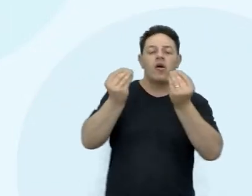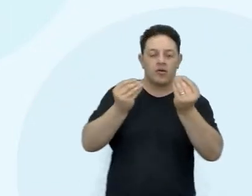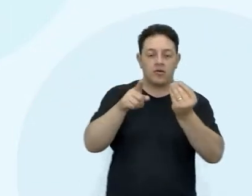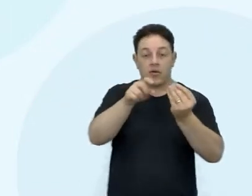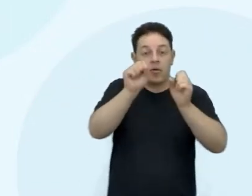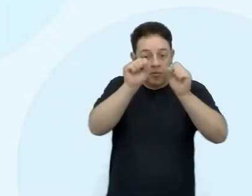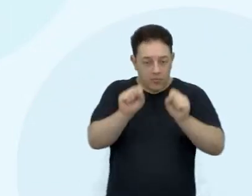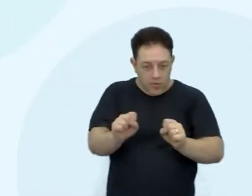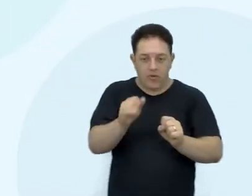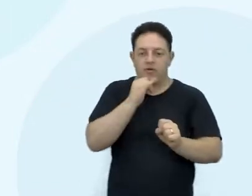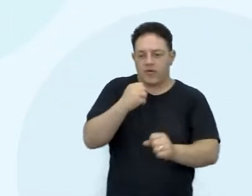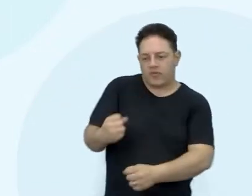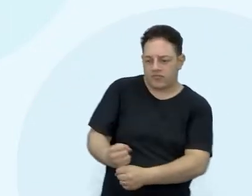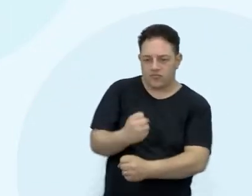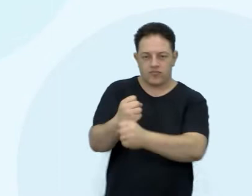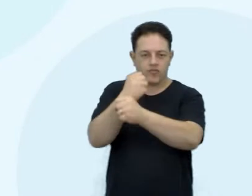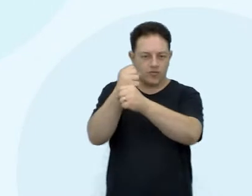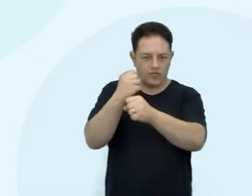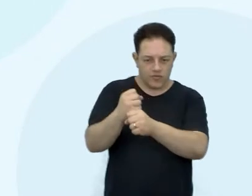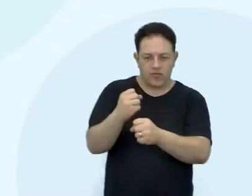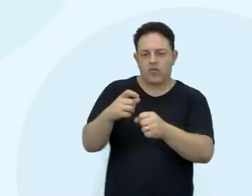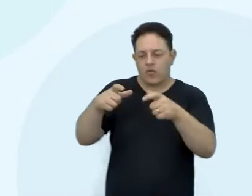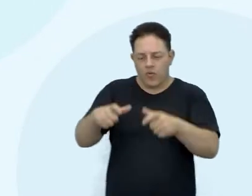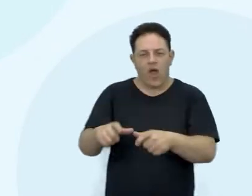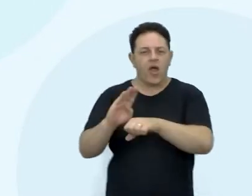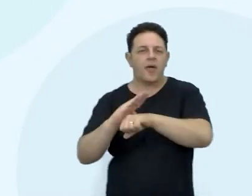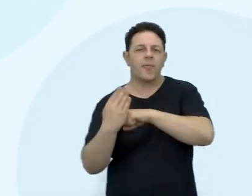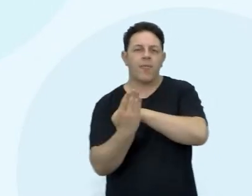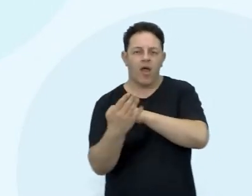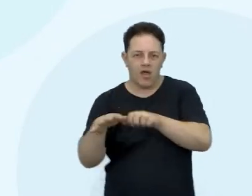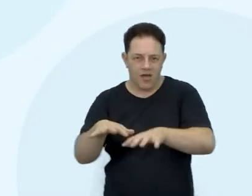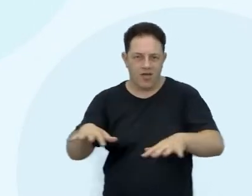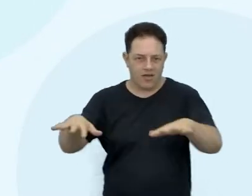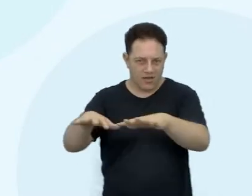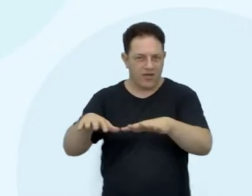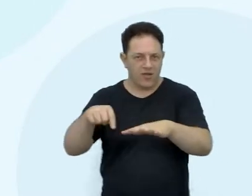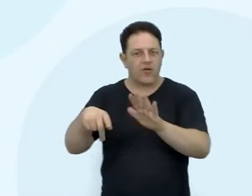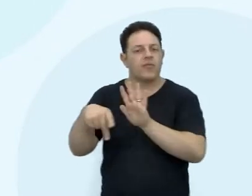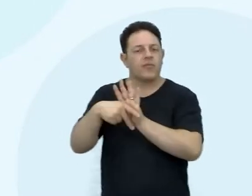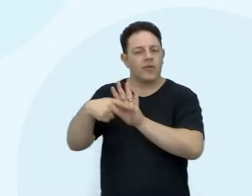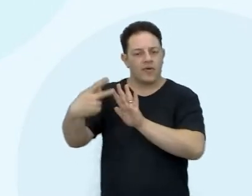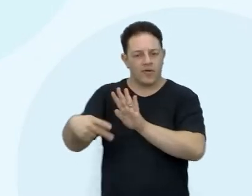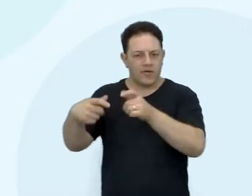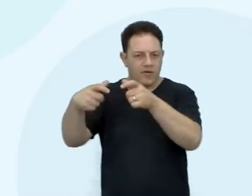ocupar uma parte aí de Antares, que é um bairro que pertence aí a